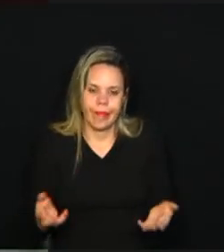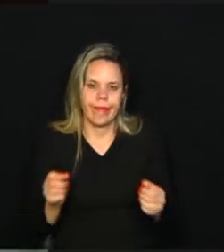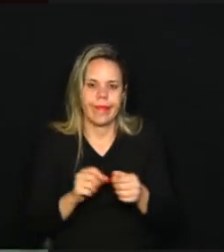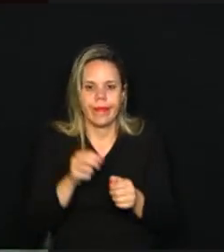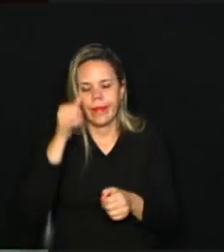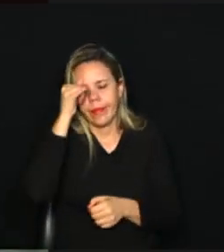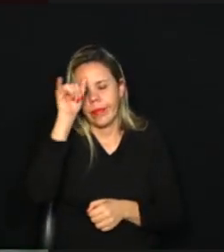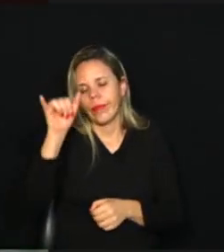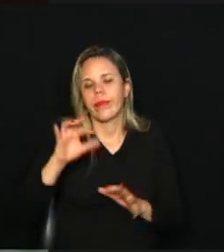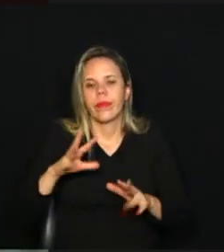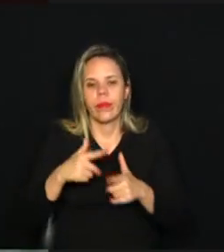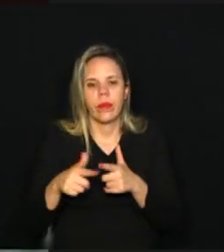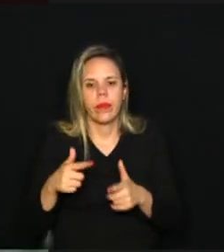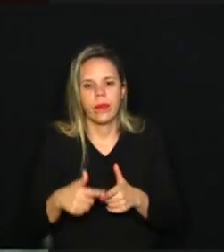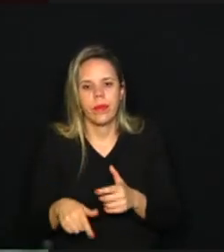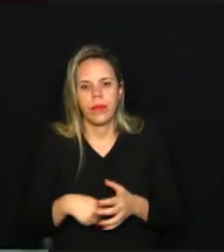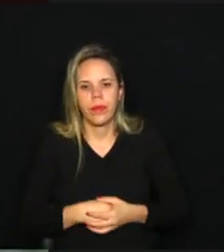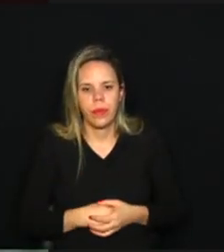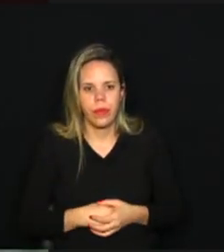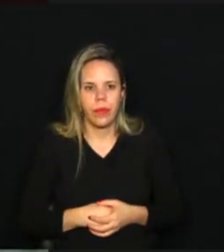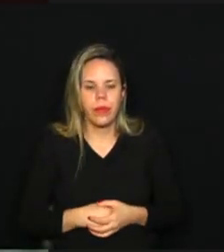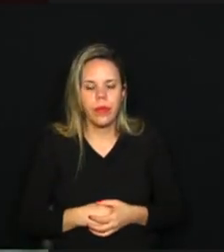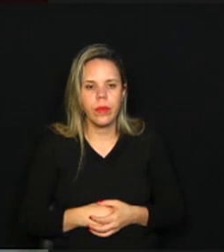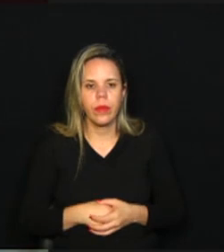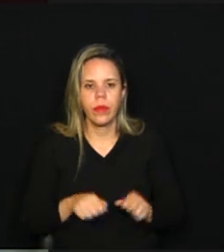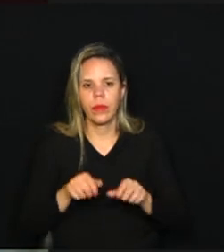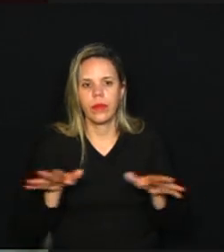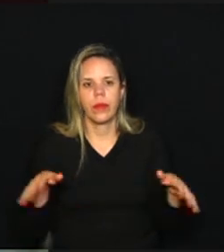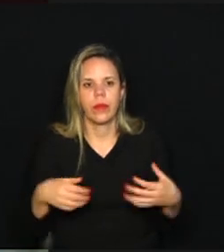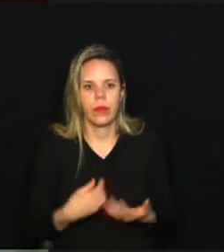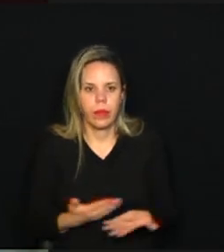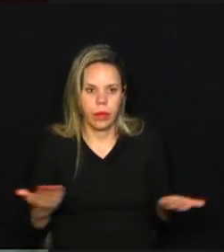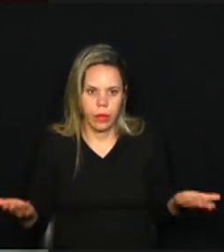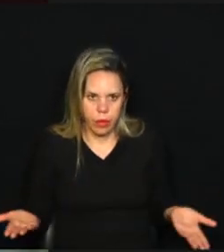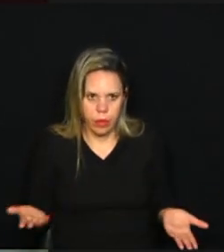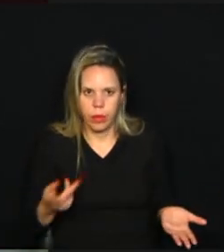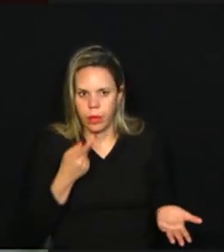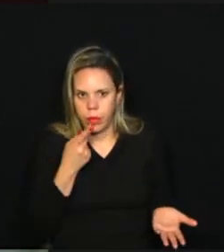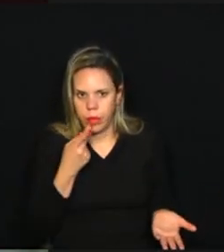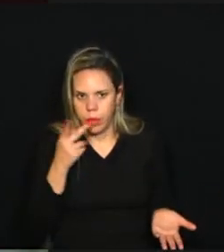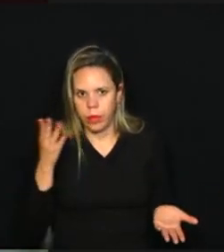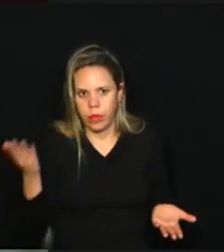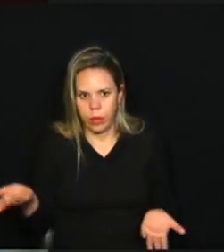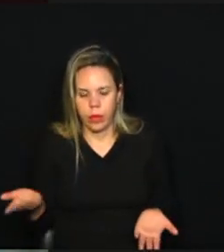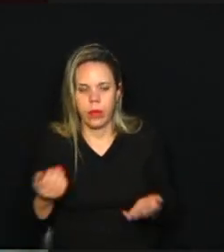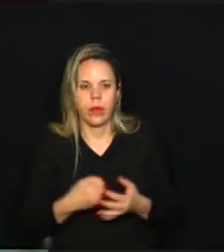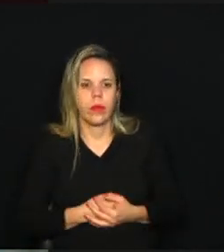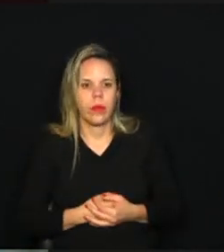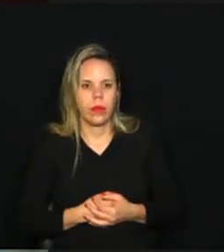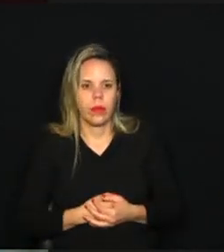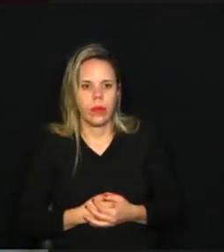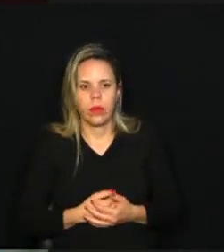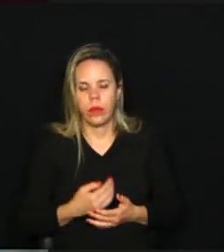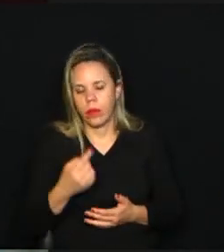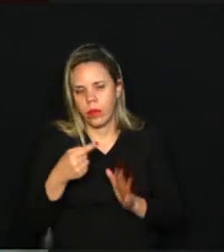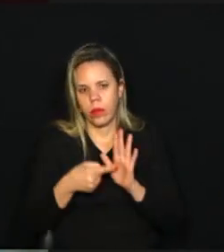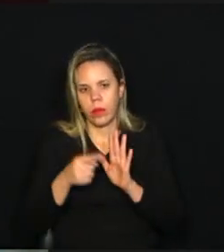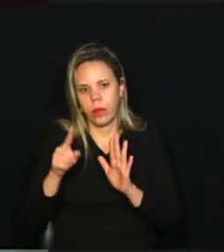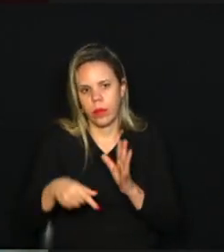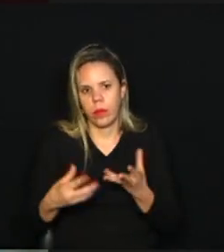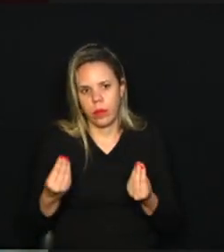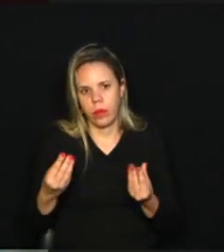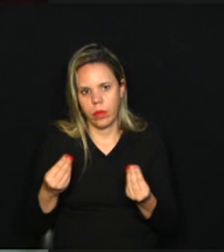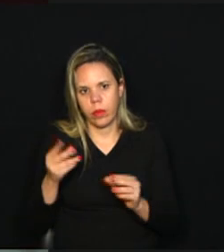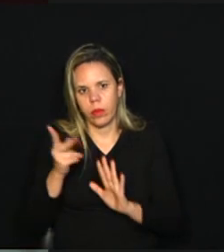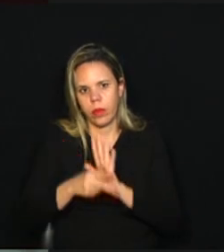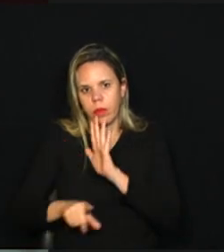evitar toda essa proliferação. Então, minha fala é mais nisso daí, destacando bastante o